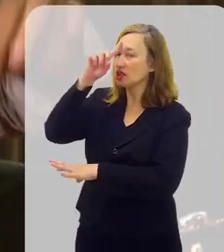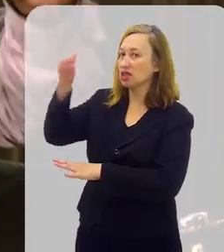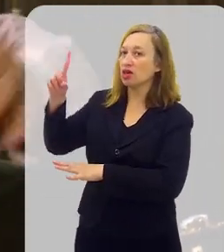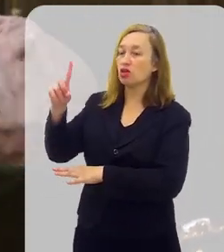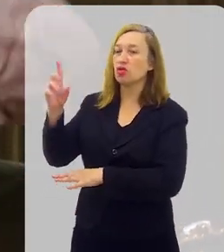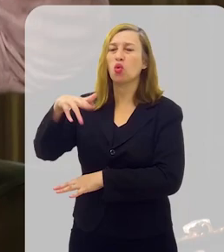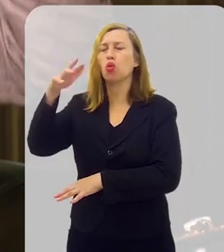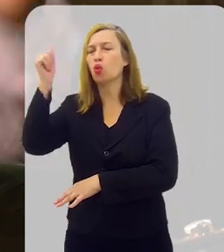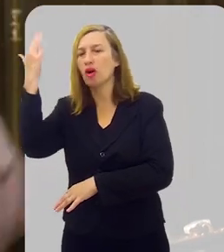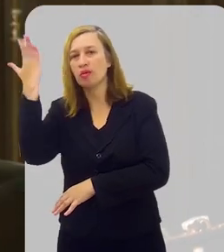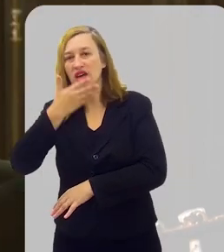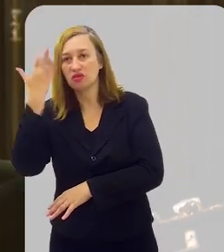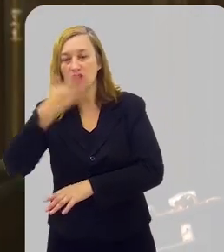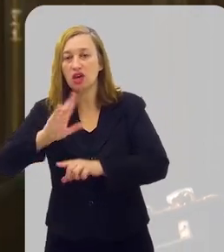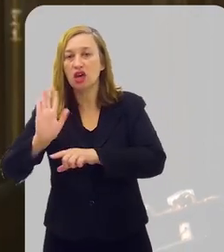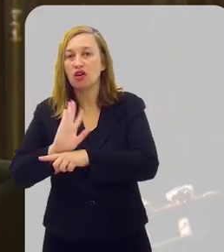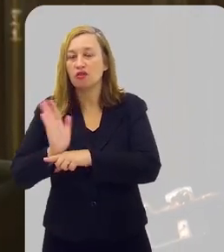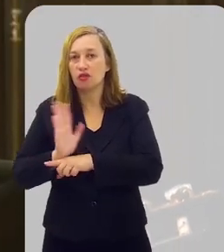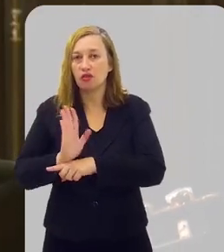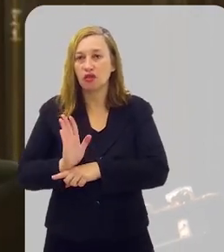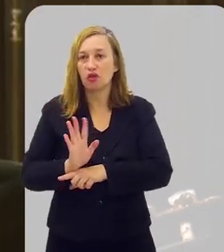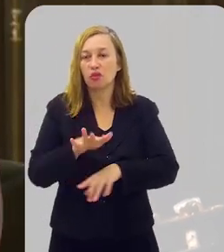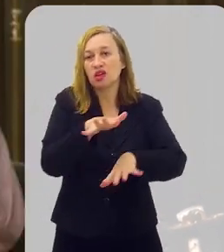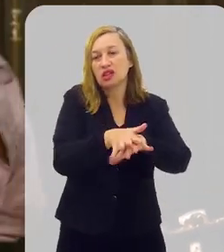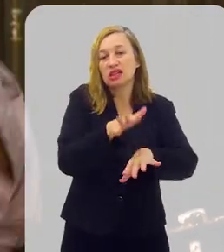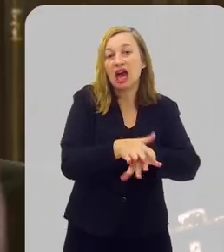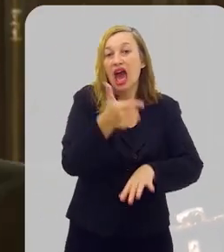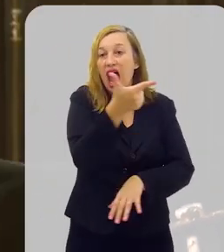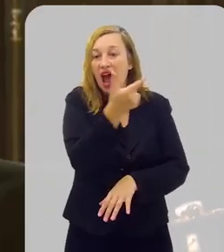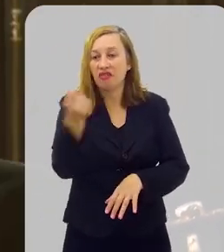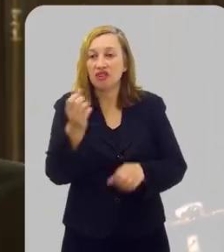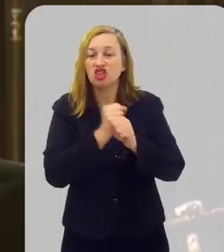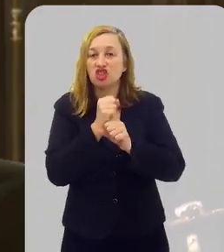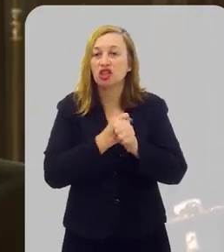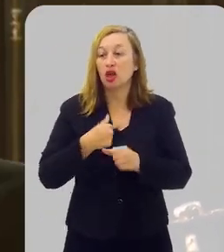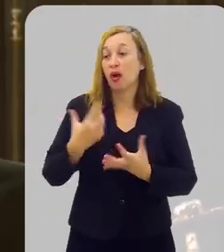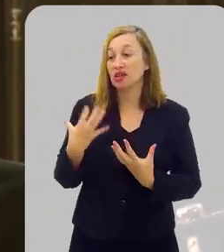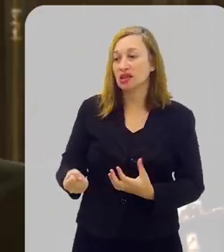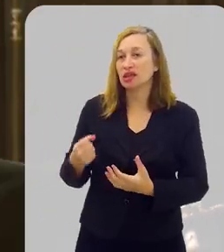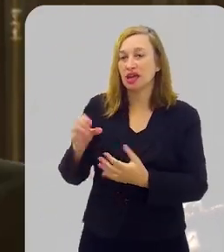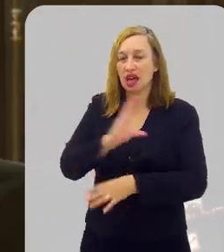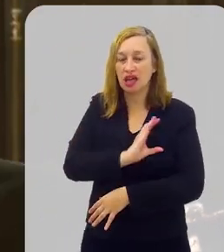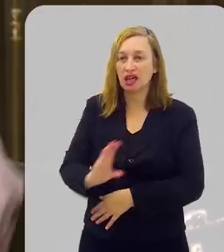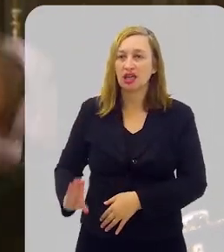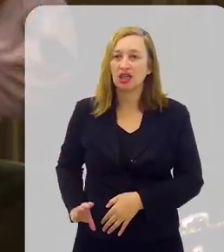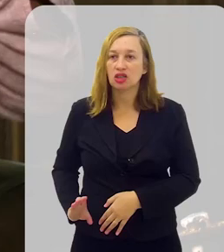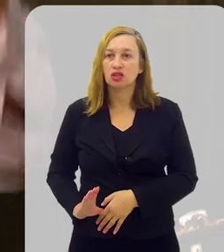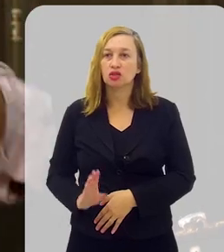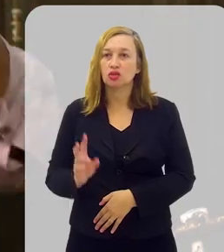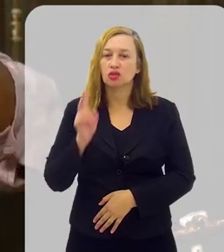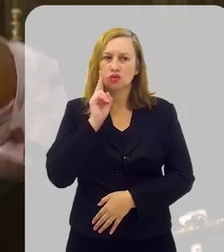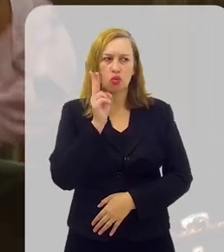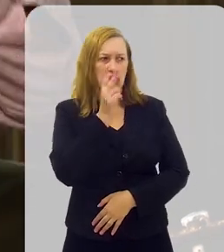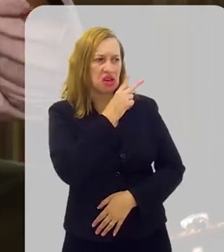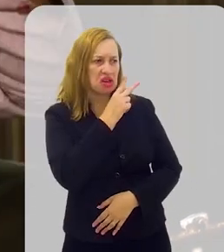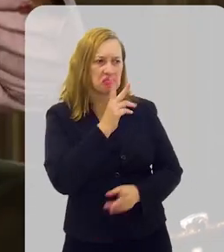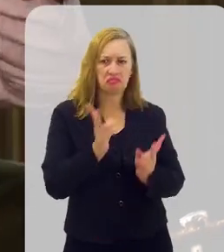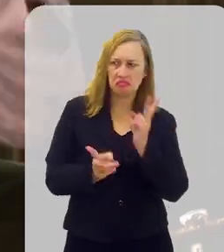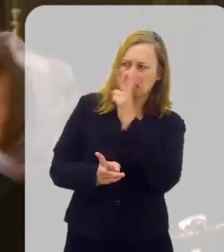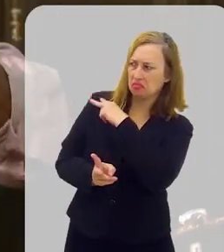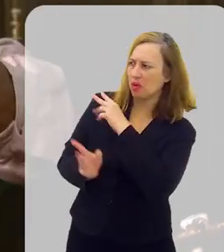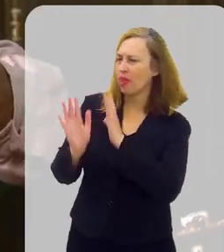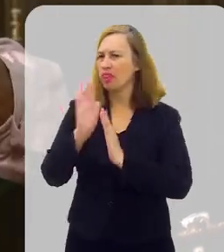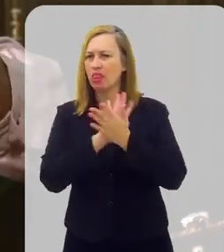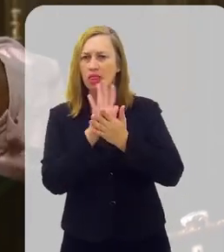joguei álcool, fogo, e para a honra e glória do Senhor, nunca mais eu assisti uma fita pornográfica. E há 20 anos que eu aceitei